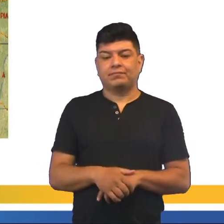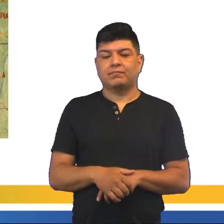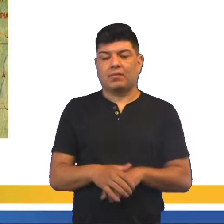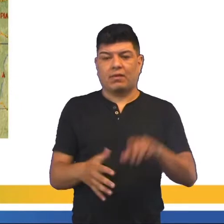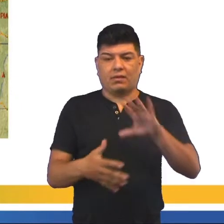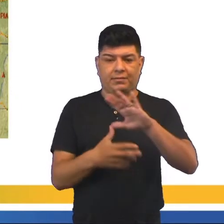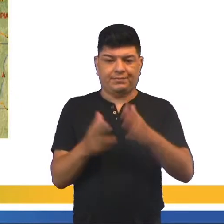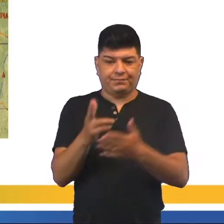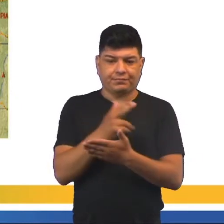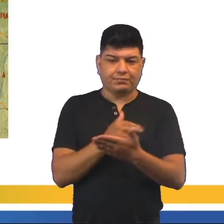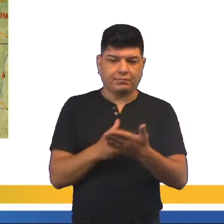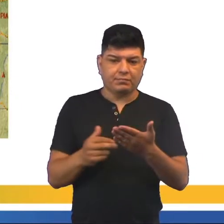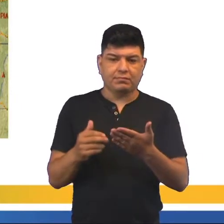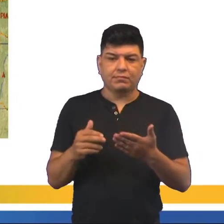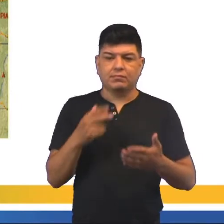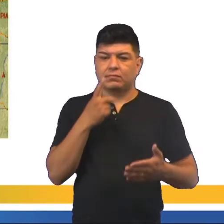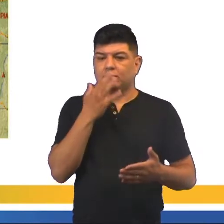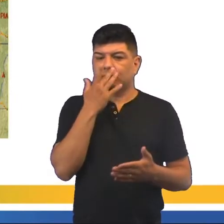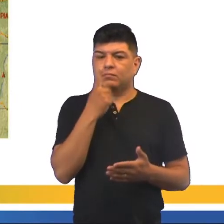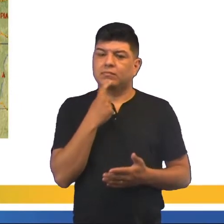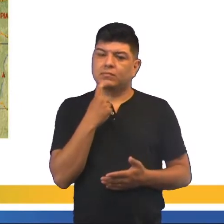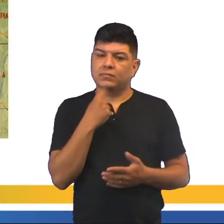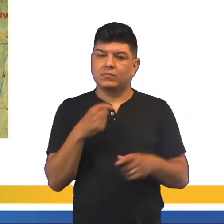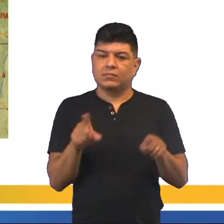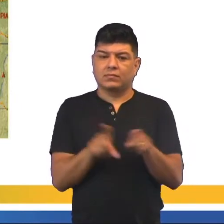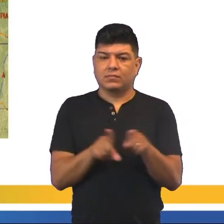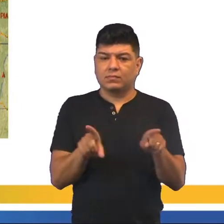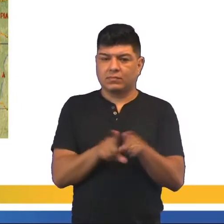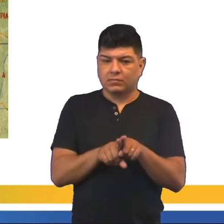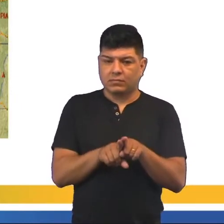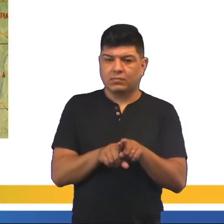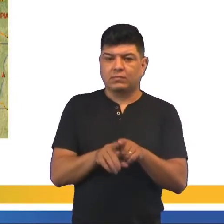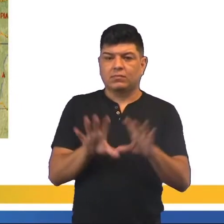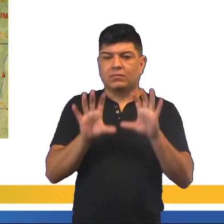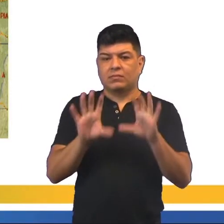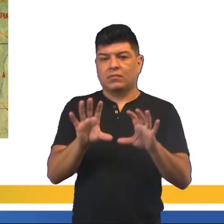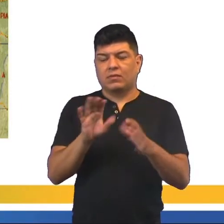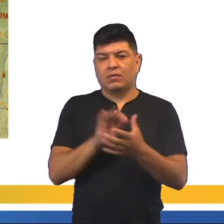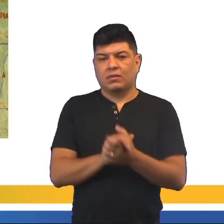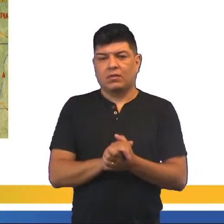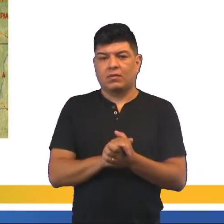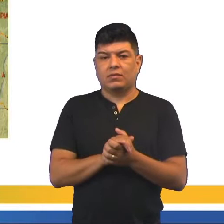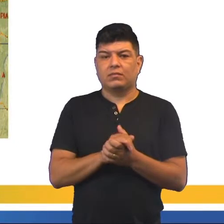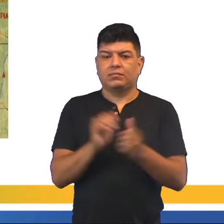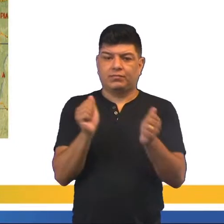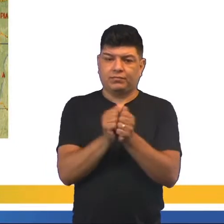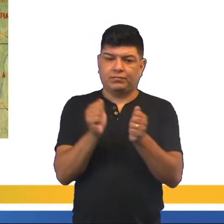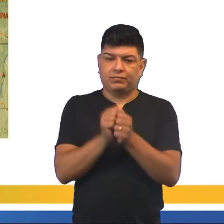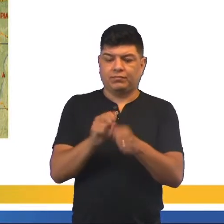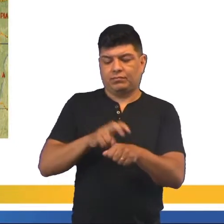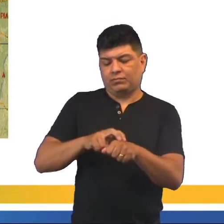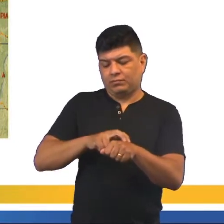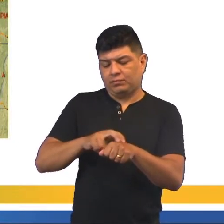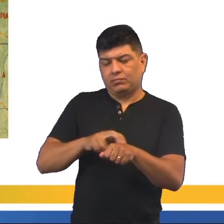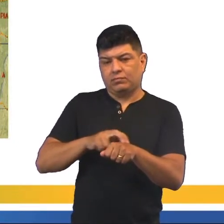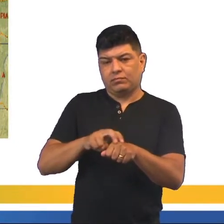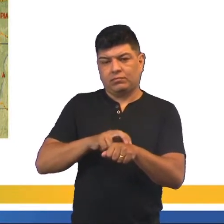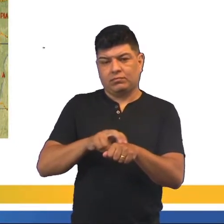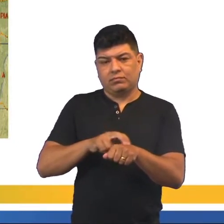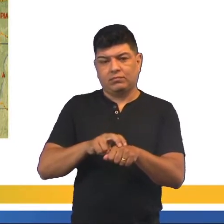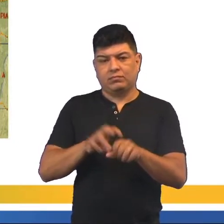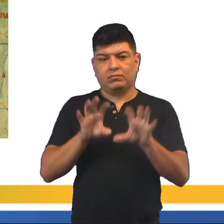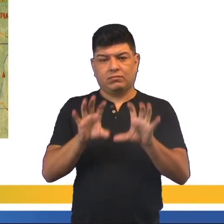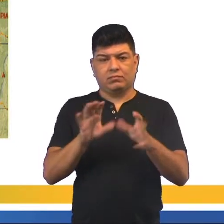mapa aí que tem um contorno em vermelho. Então essa parte de vermelho junto com a verde é a